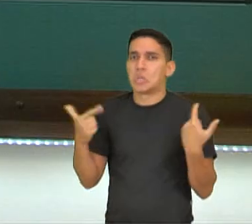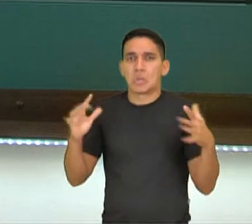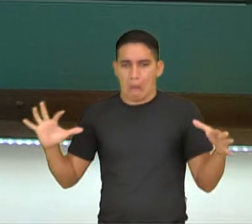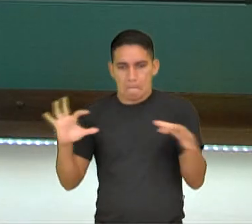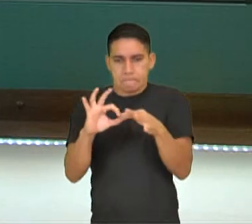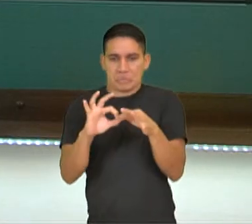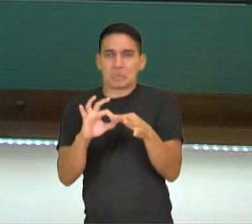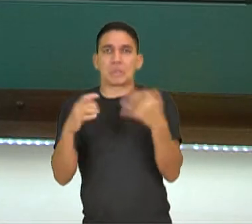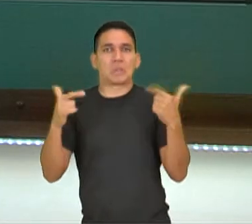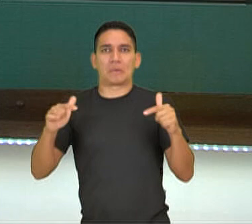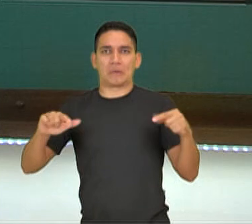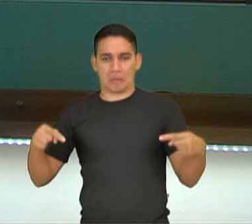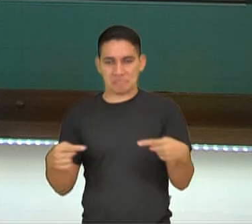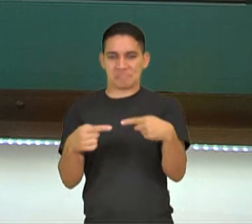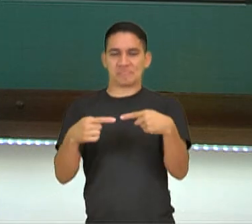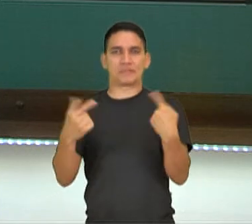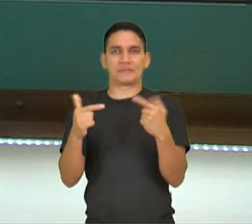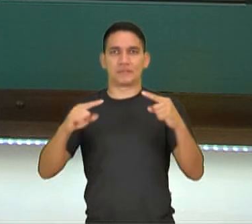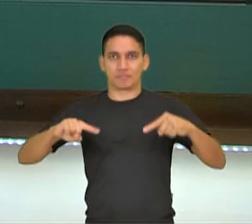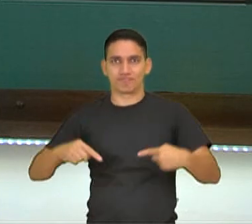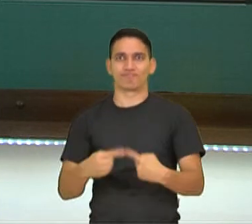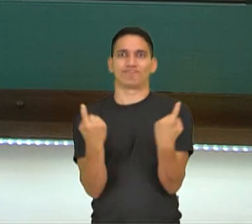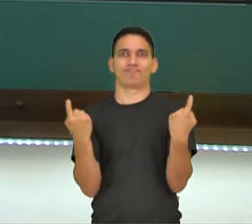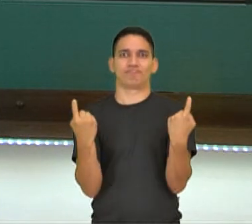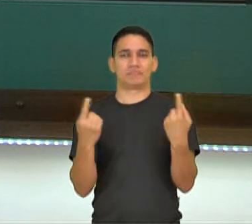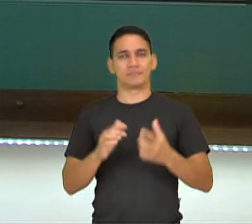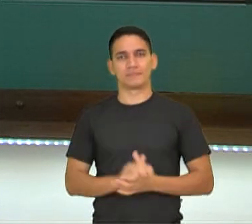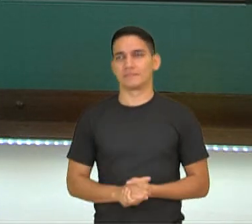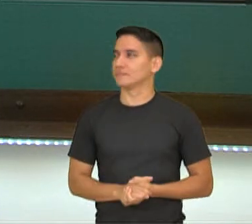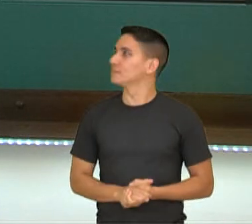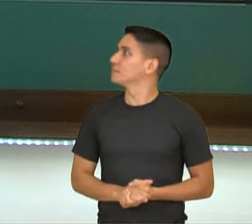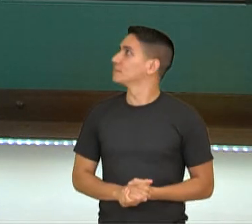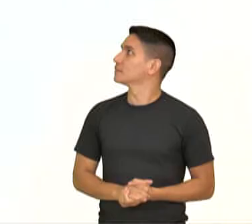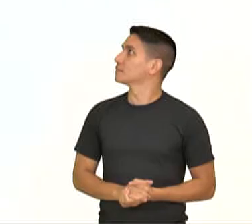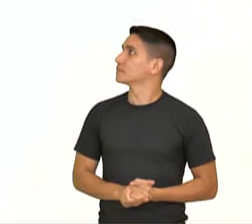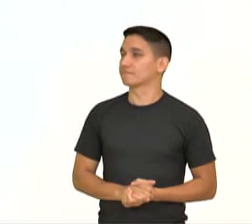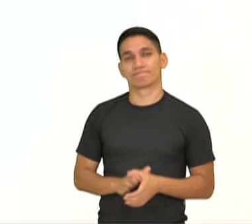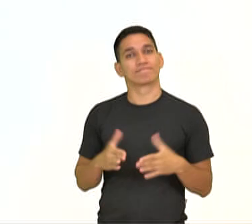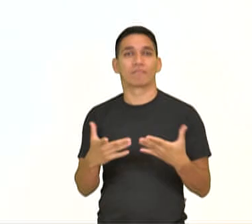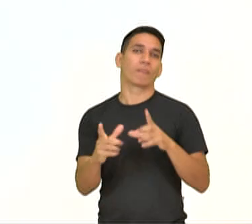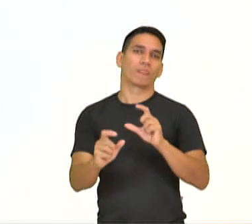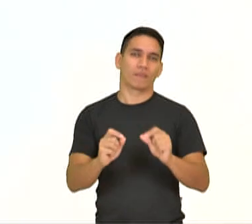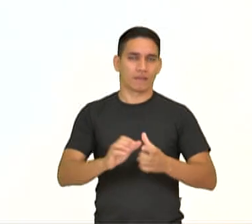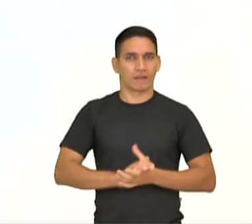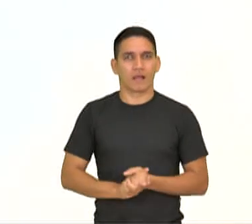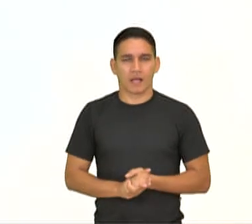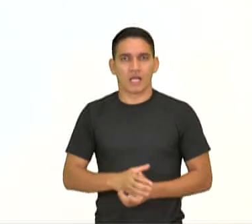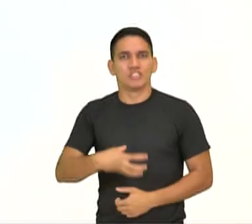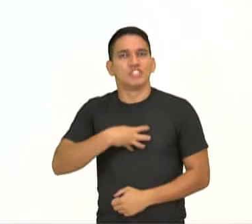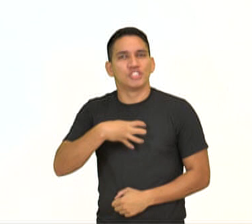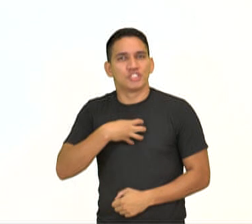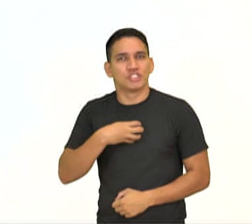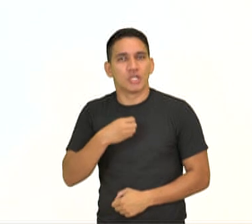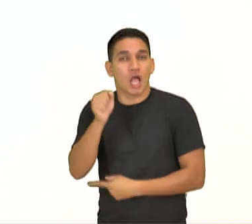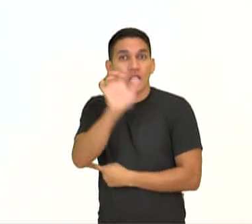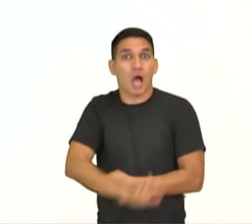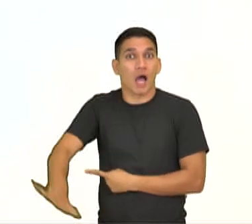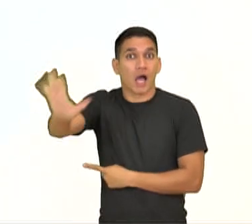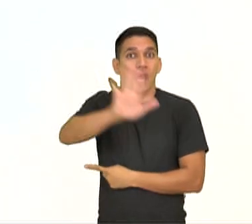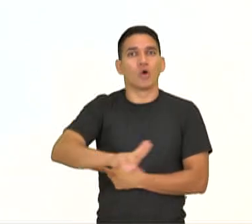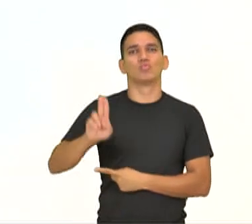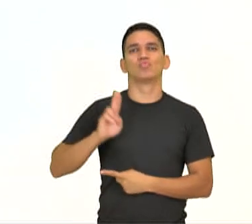acontece a conexão entre as linhas de campo. Tudo bem? Bom, pessoal, existe uma forma geral usada na